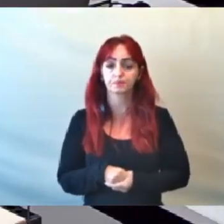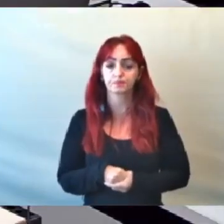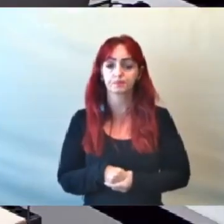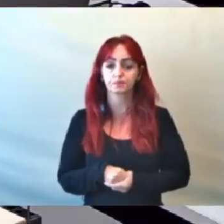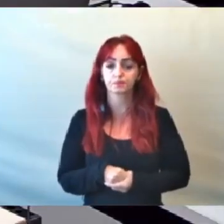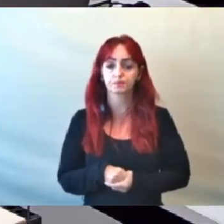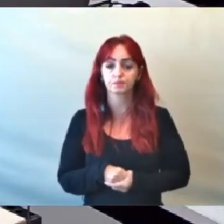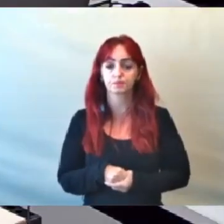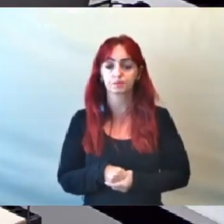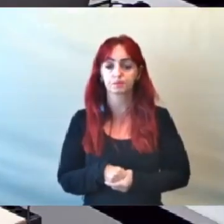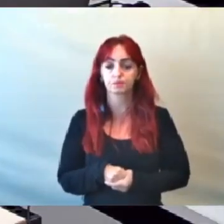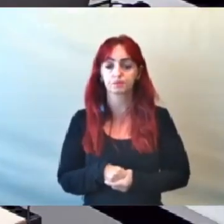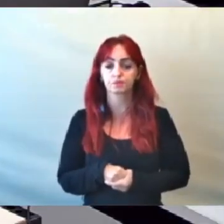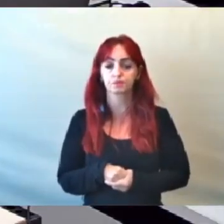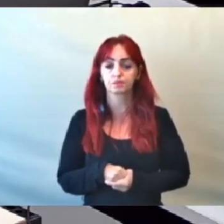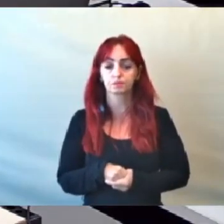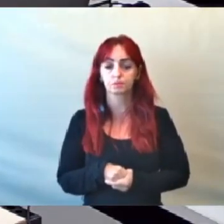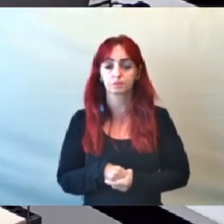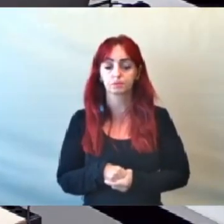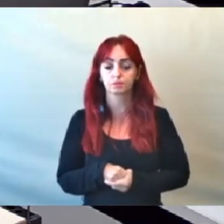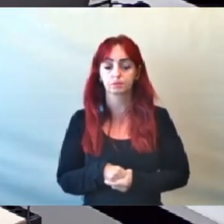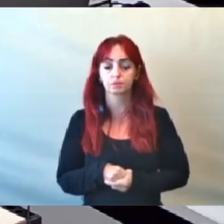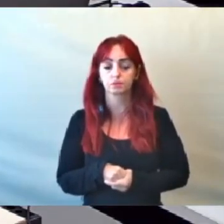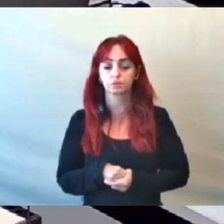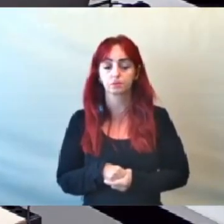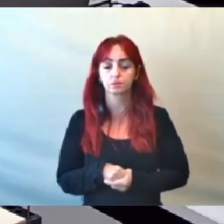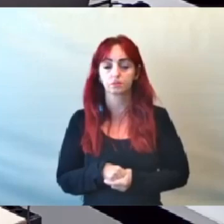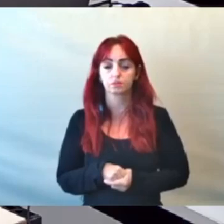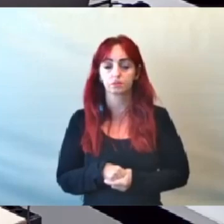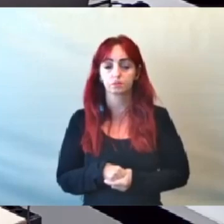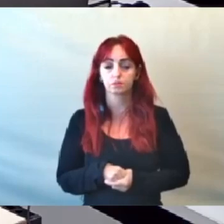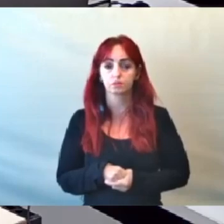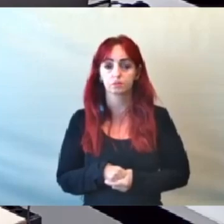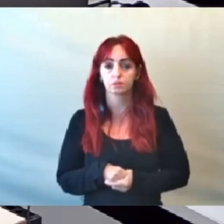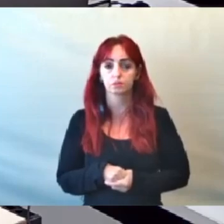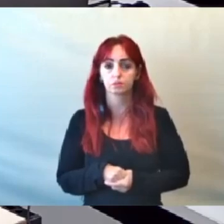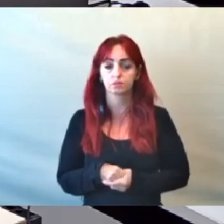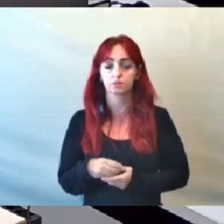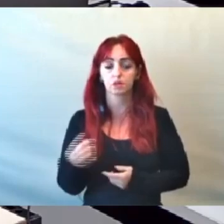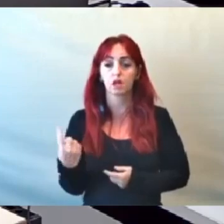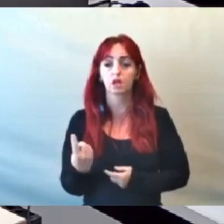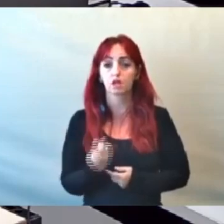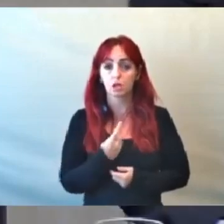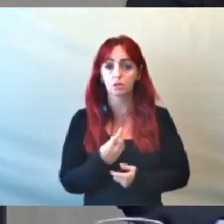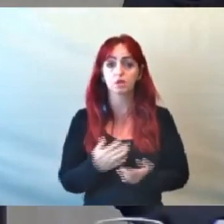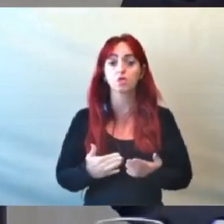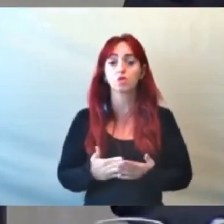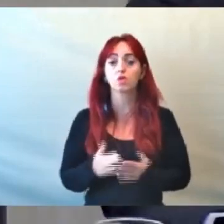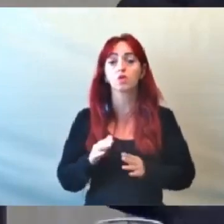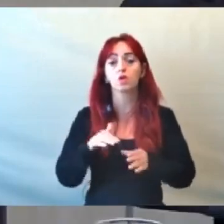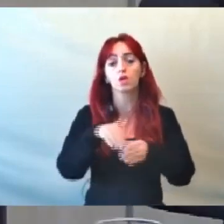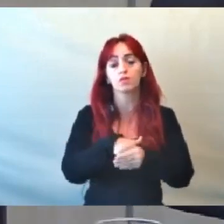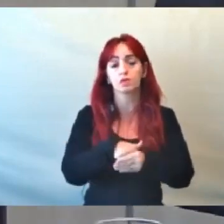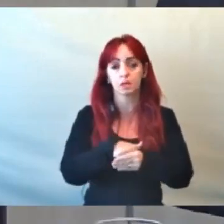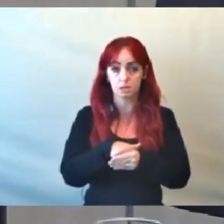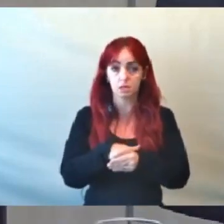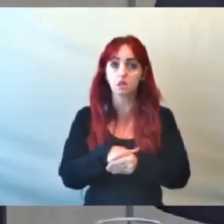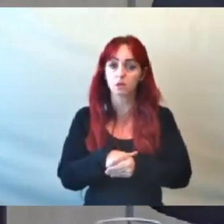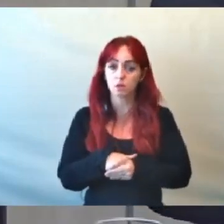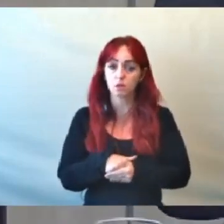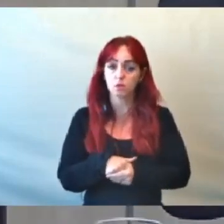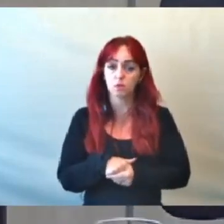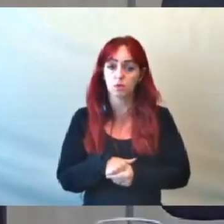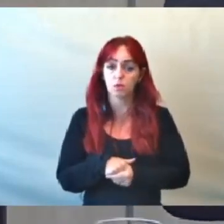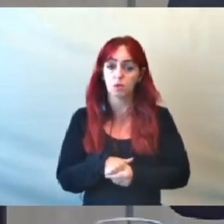Aprovar a diligência. Então nós estamos colocando em votação o meu encaminhamento de